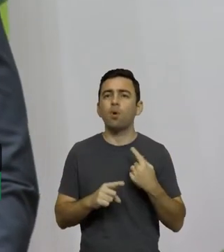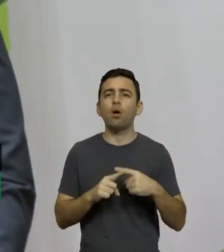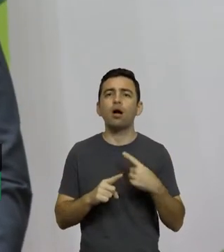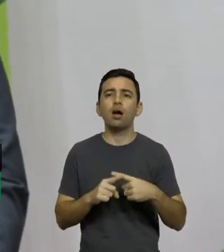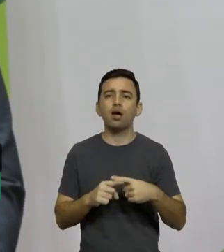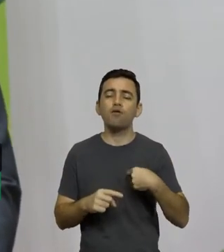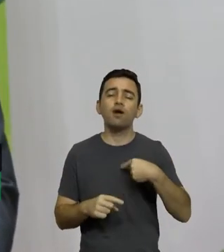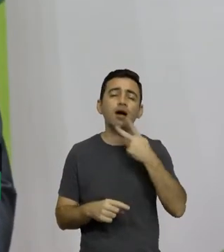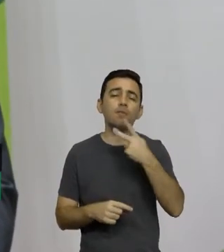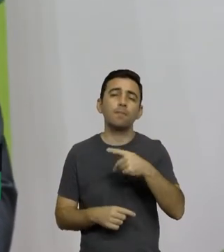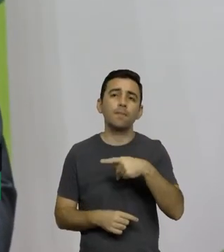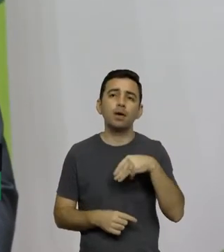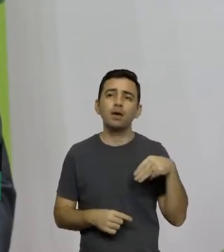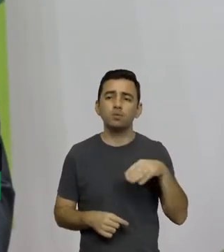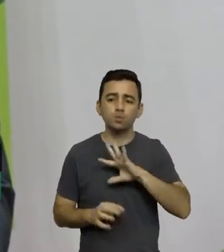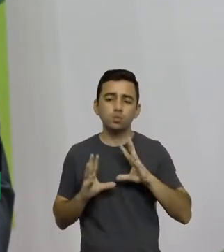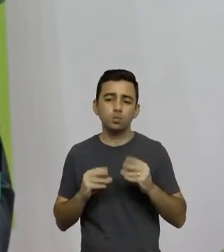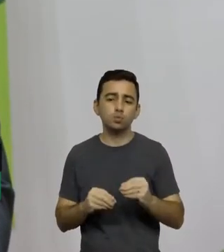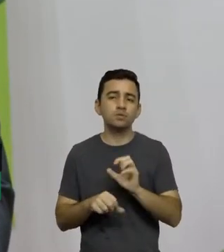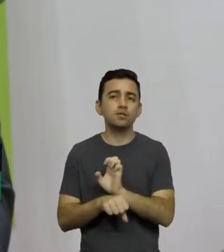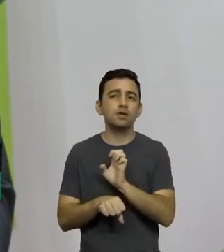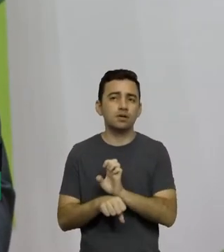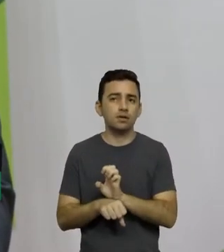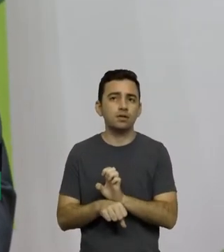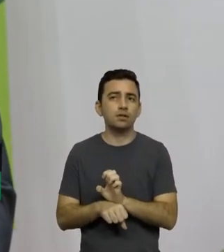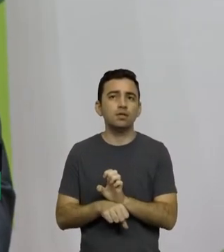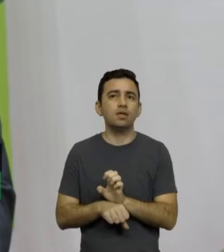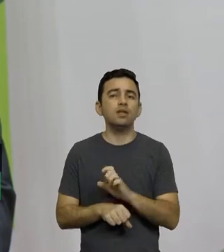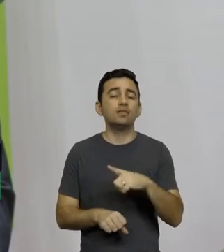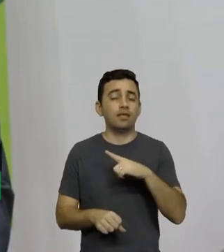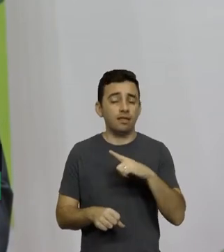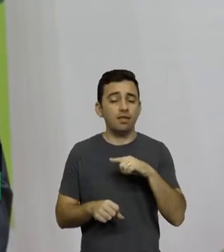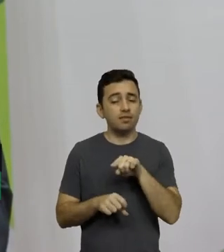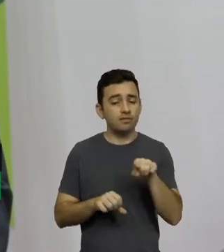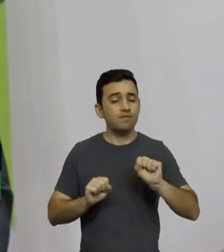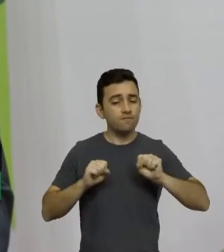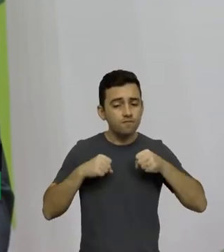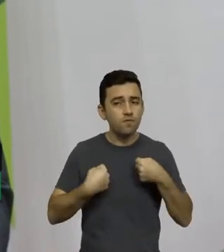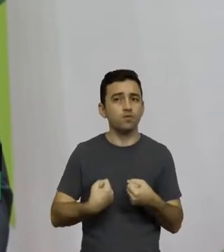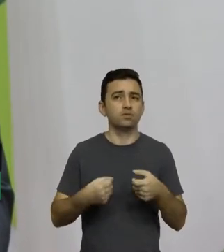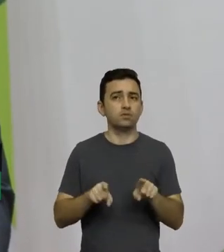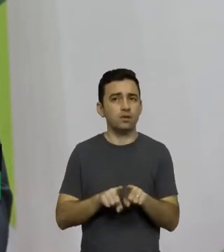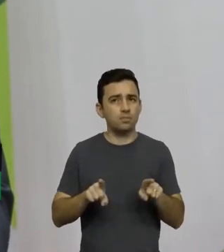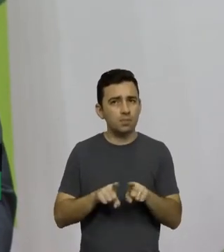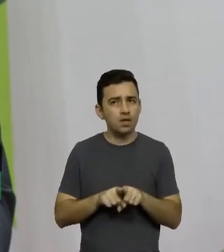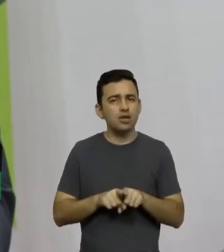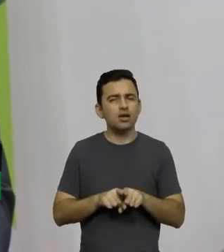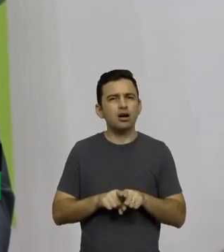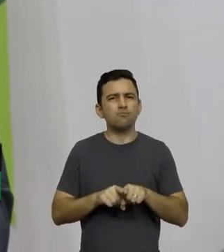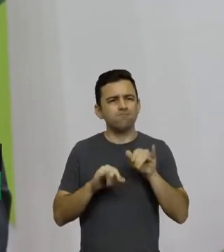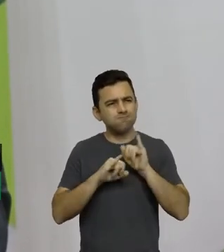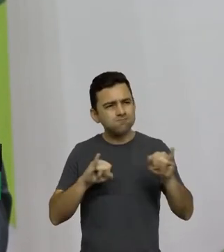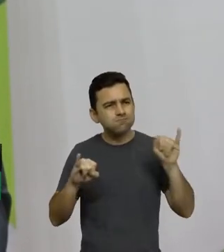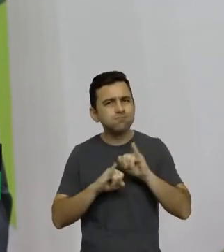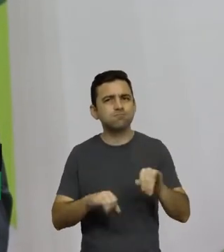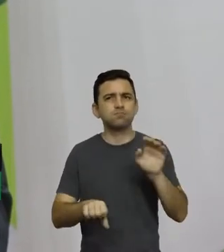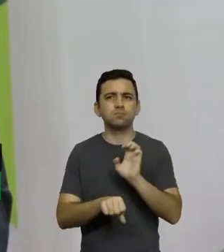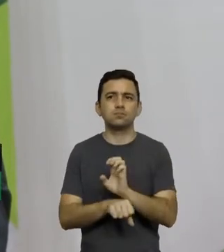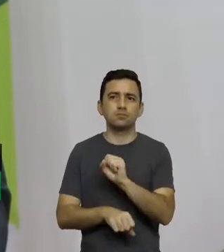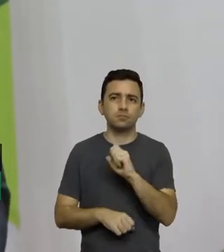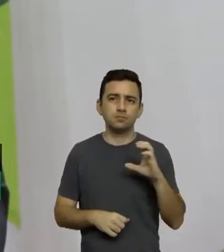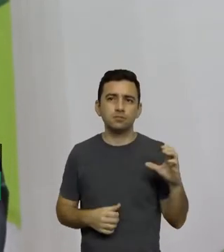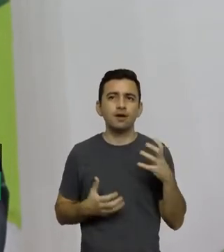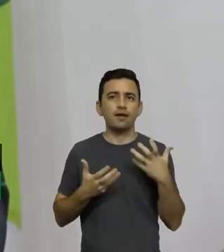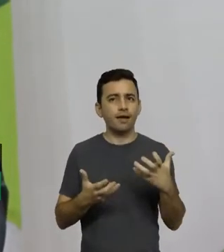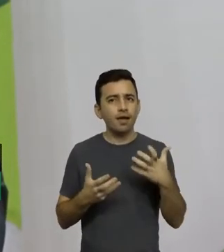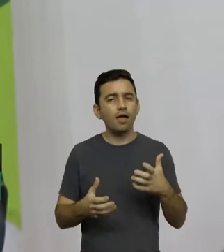estaduais? Porque eles, sim, também foram outros que se desdobraram em franca campanha por todo o Estado para ter